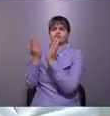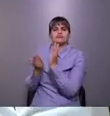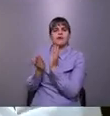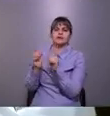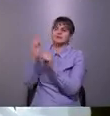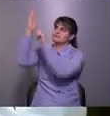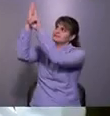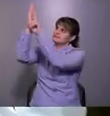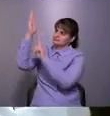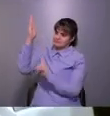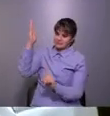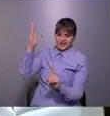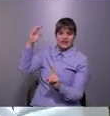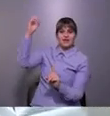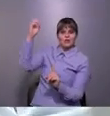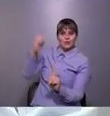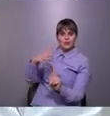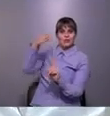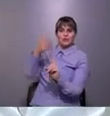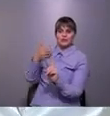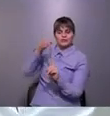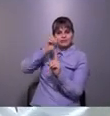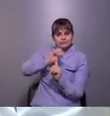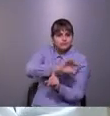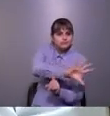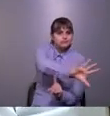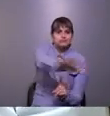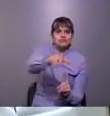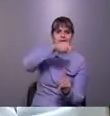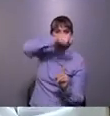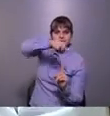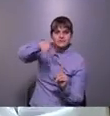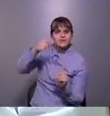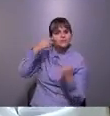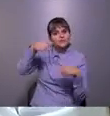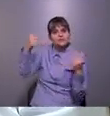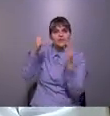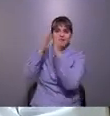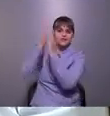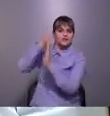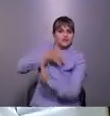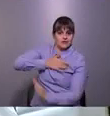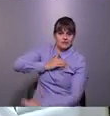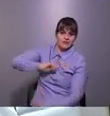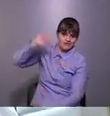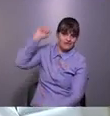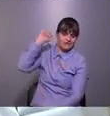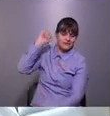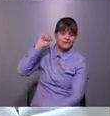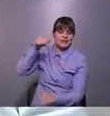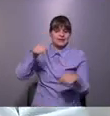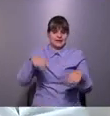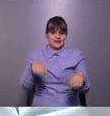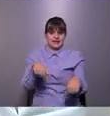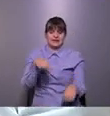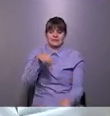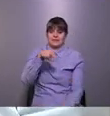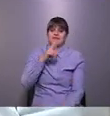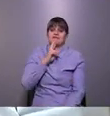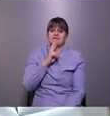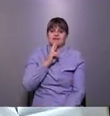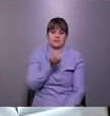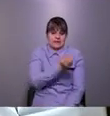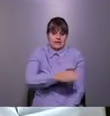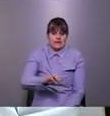luz para iluminar todos os homens e lhes revelar o amor de Deus. Aqui em Fátima, aos pastorinhos,